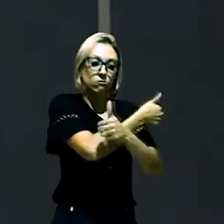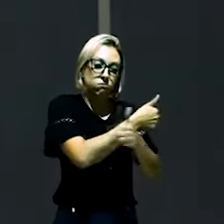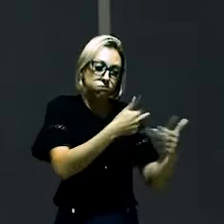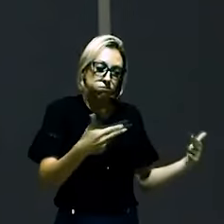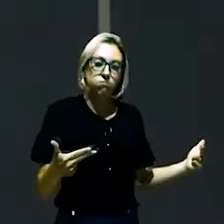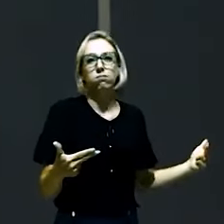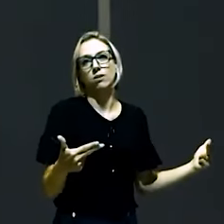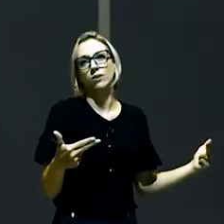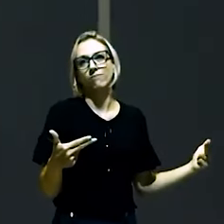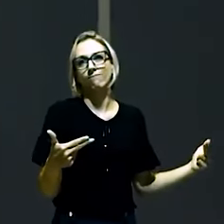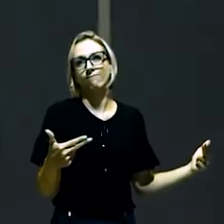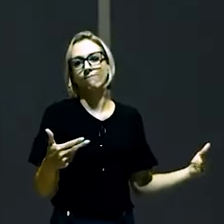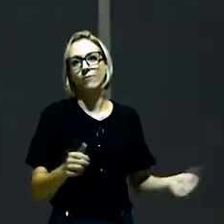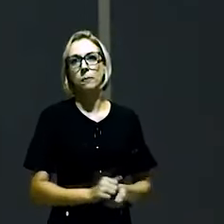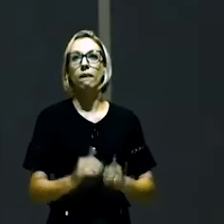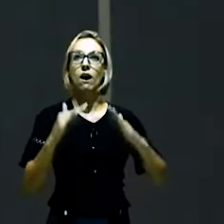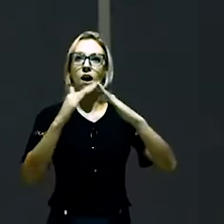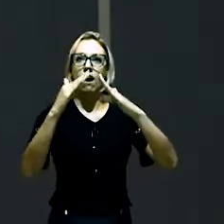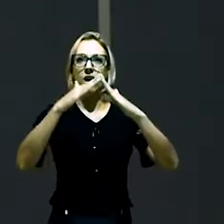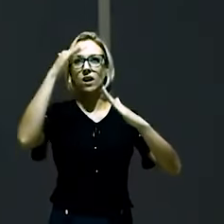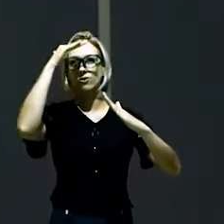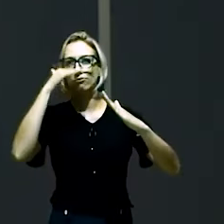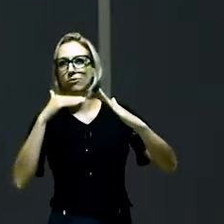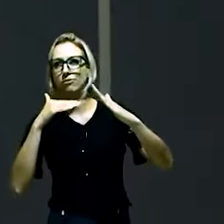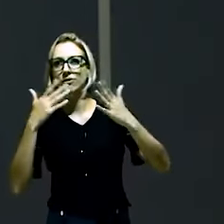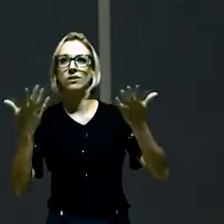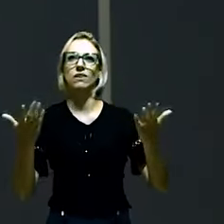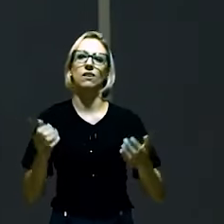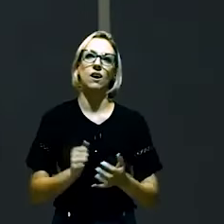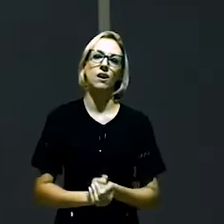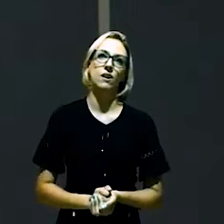Vai vivendo mal dentro de casa. Ei, cadê sua família?